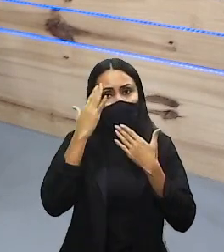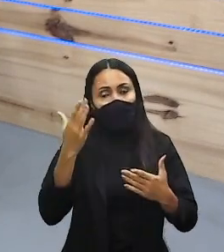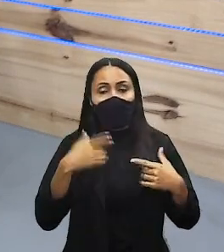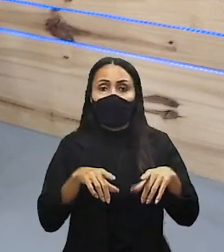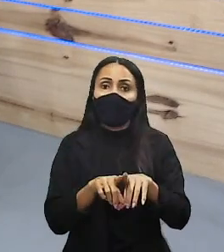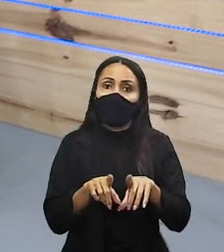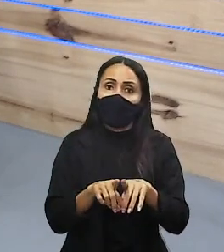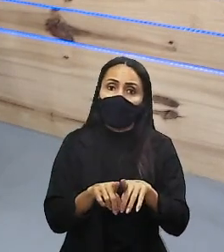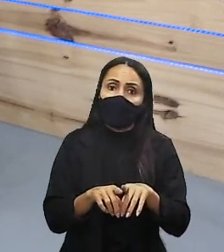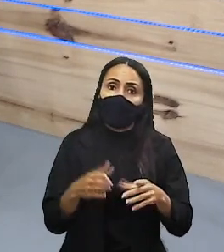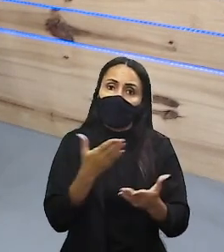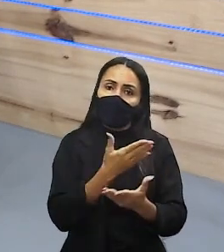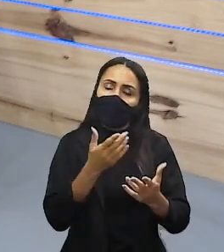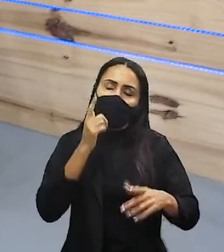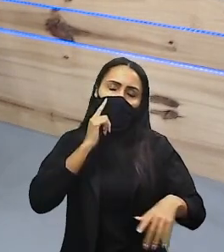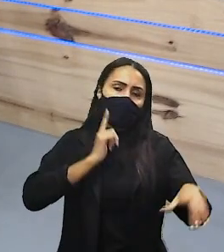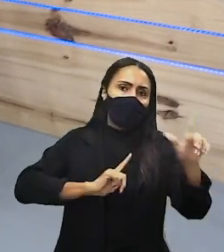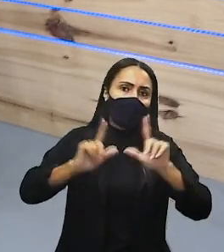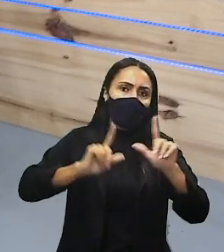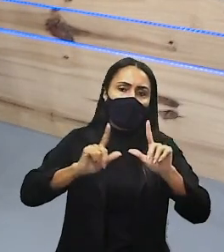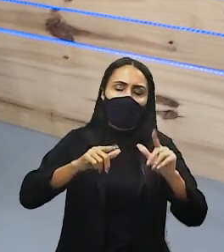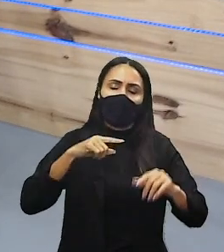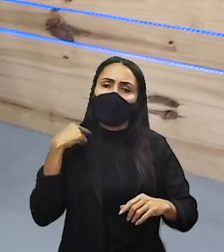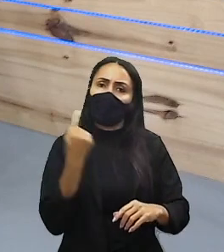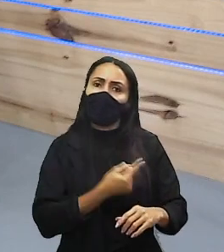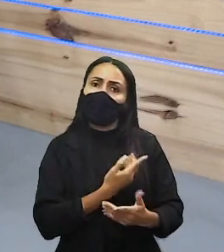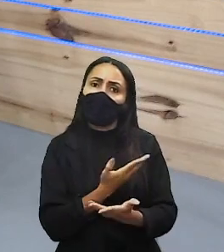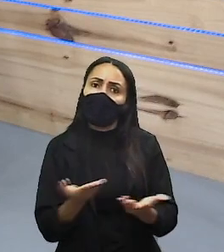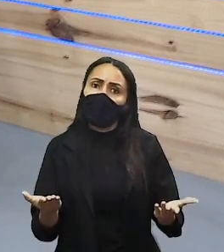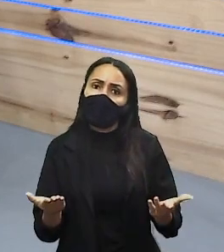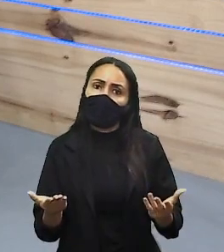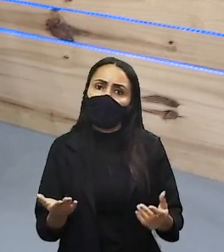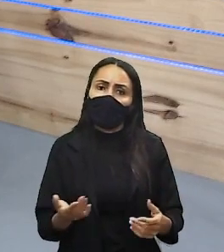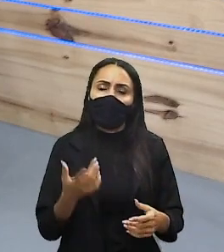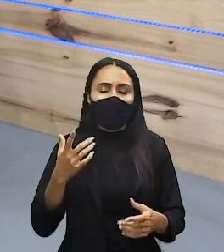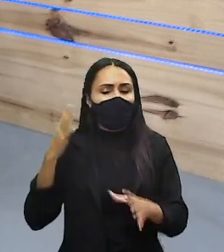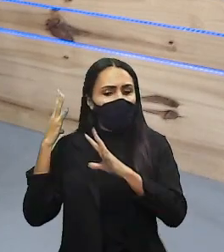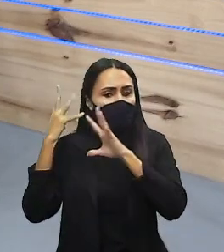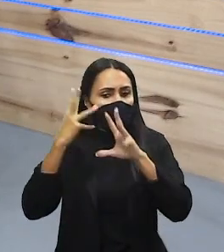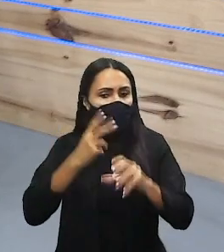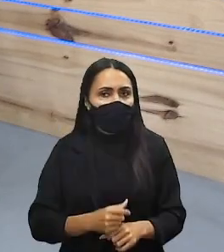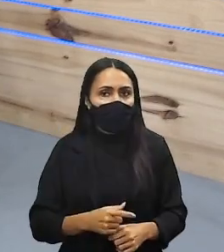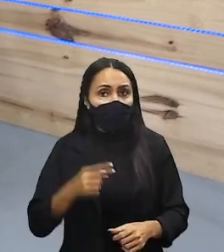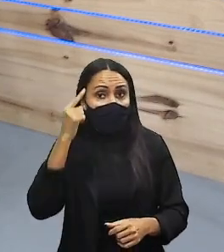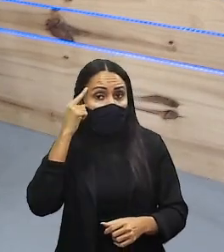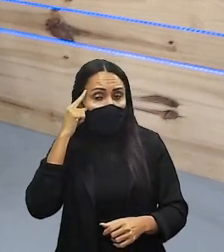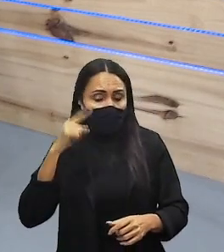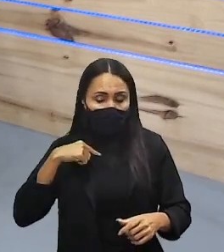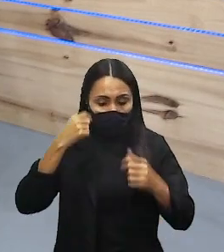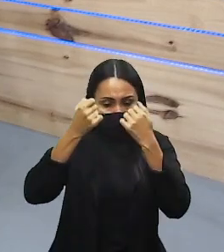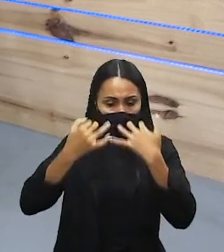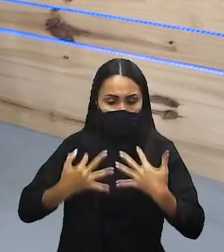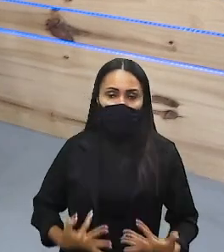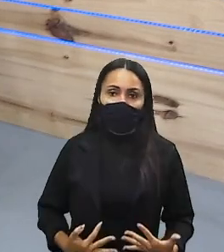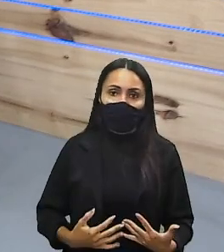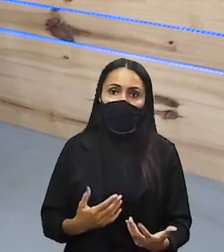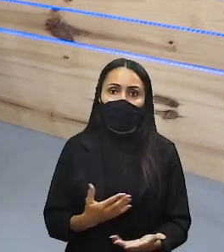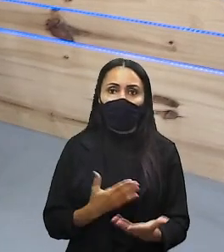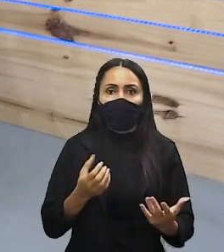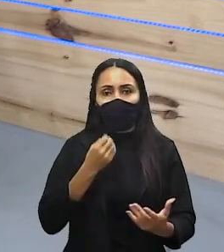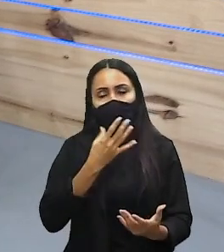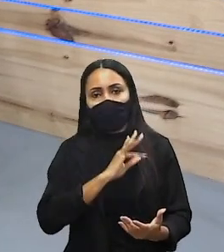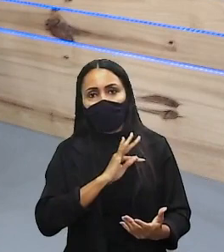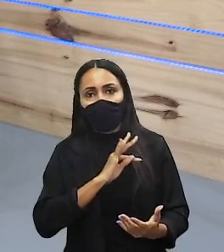agradecer, né, vocês estarem assistindo a gente, revejam, pensem no que a gente falou e sejam um bom